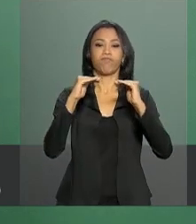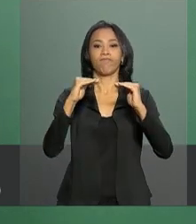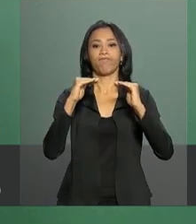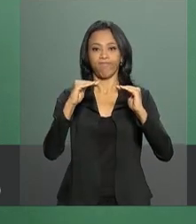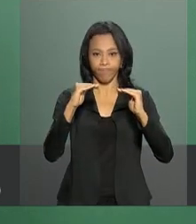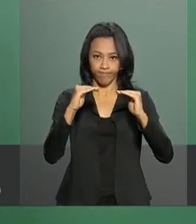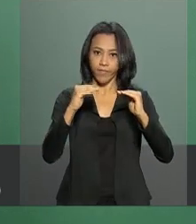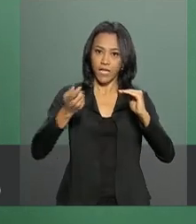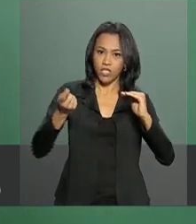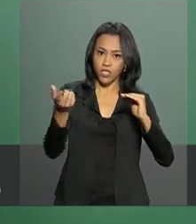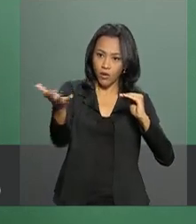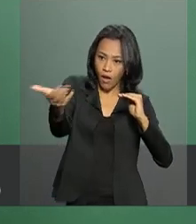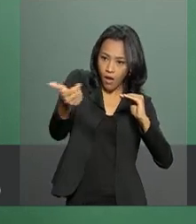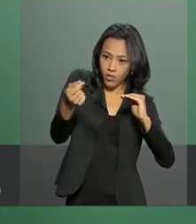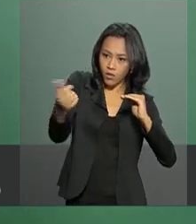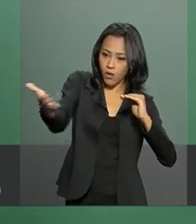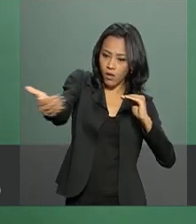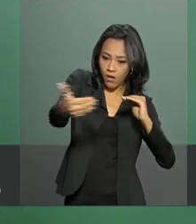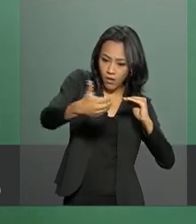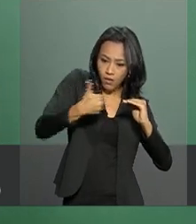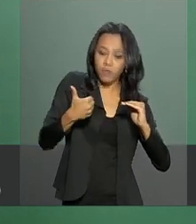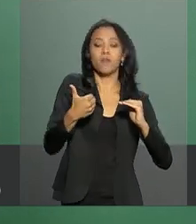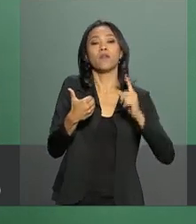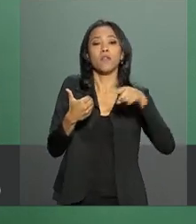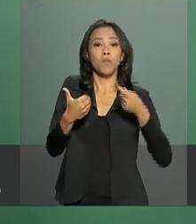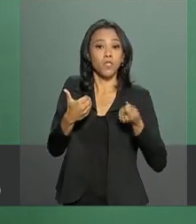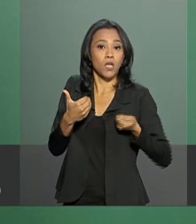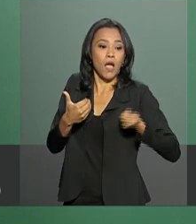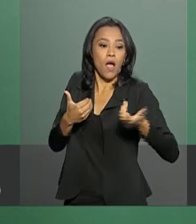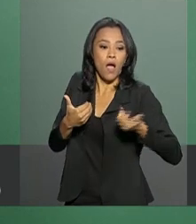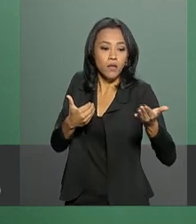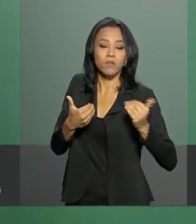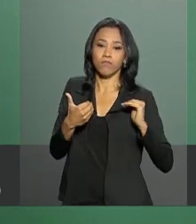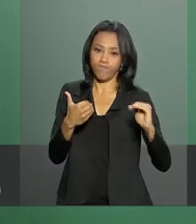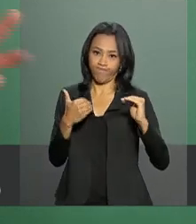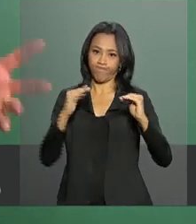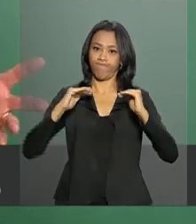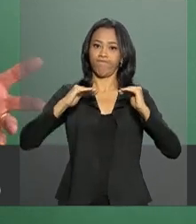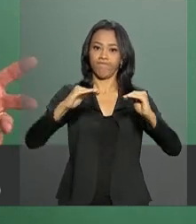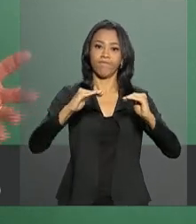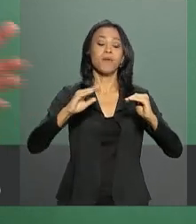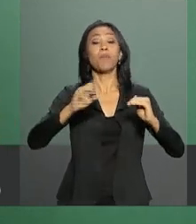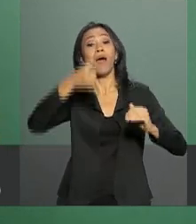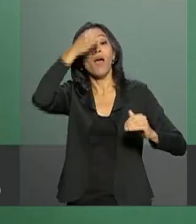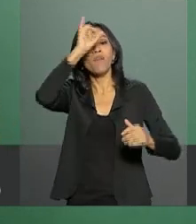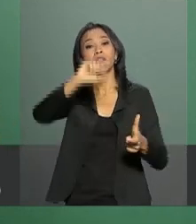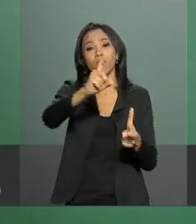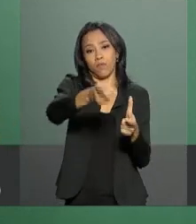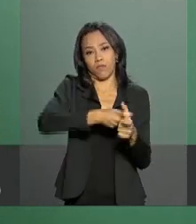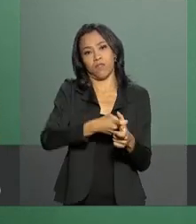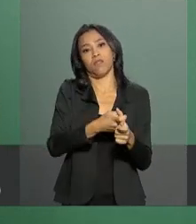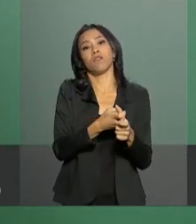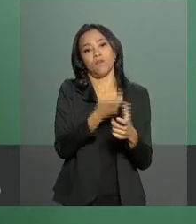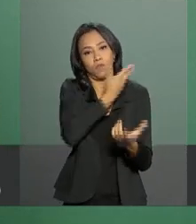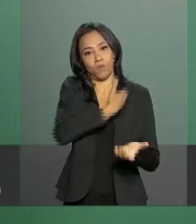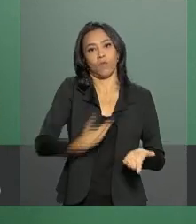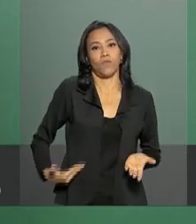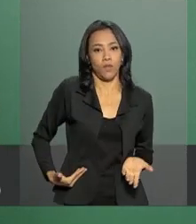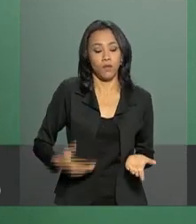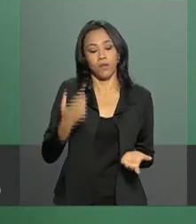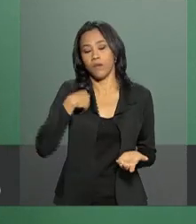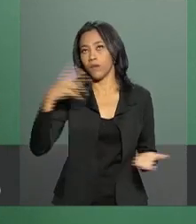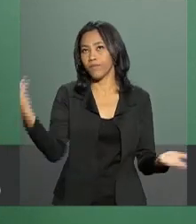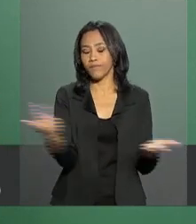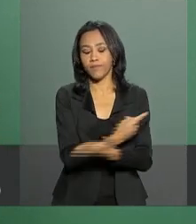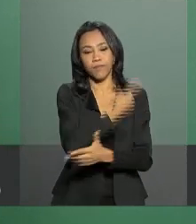exemplo para o que se arrecada para eliminar o chamado déficit público que cria problemas os mais